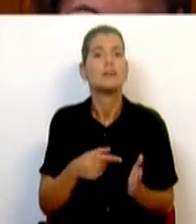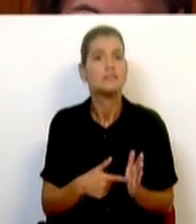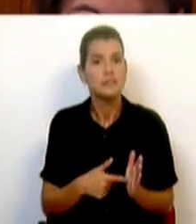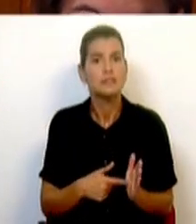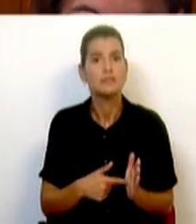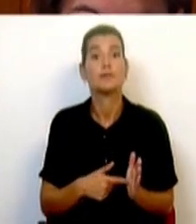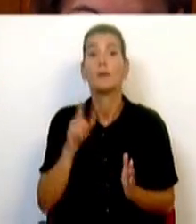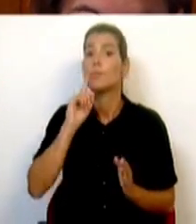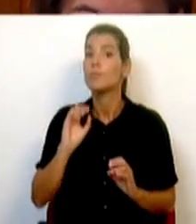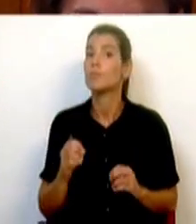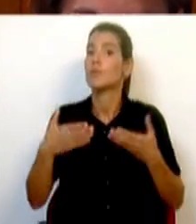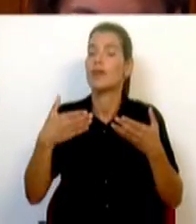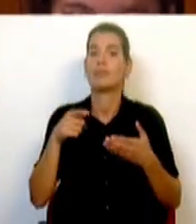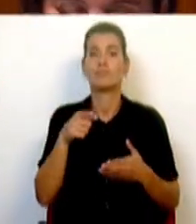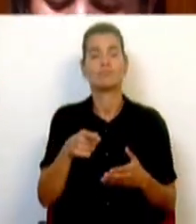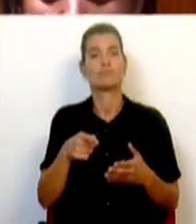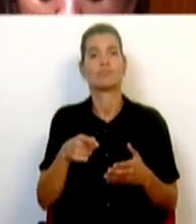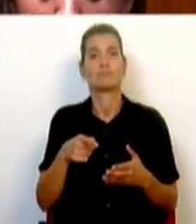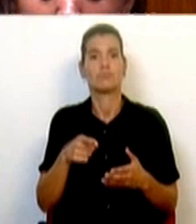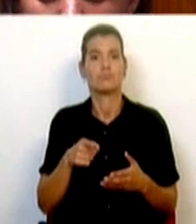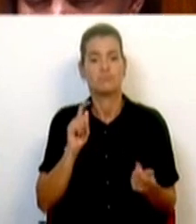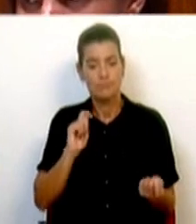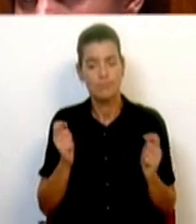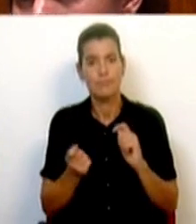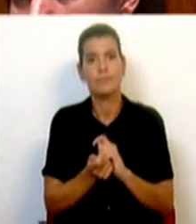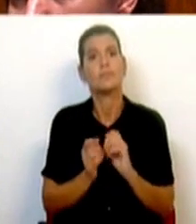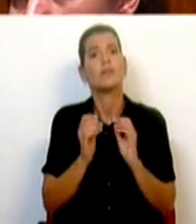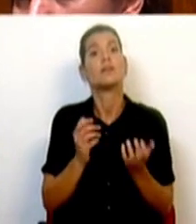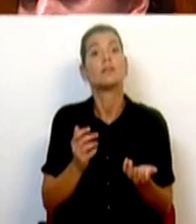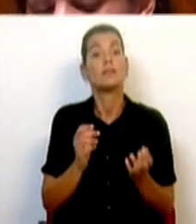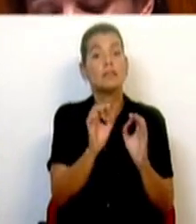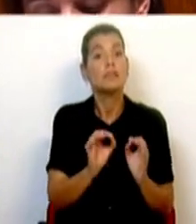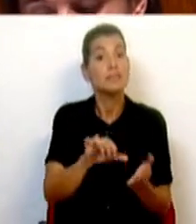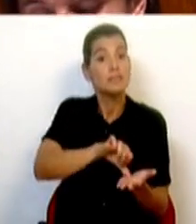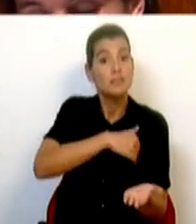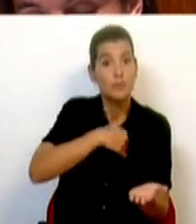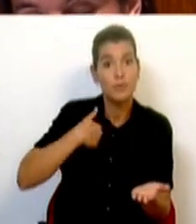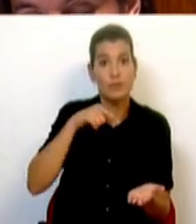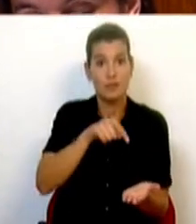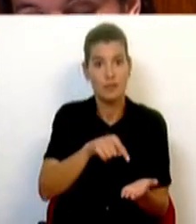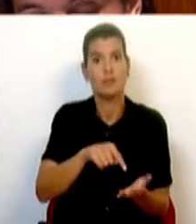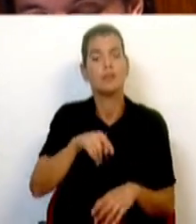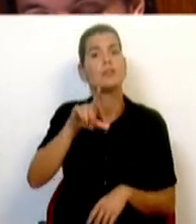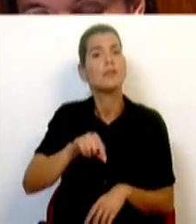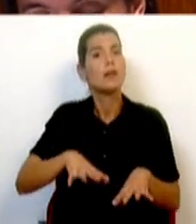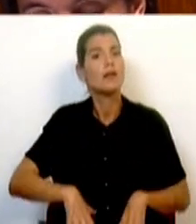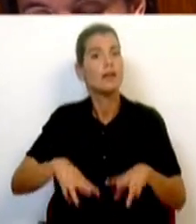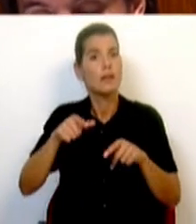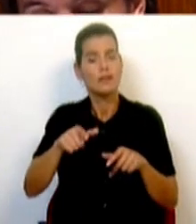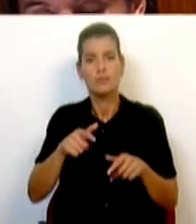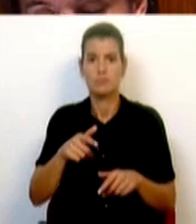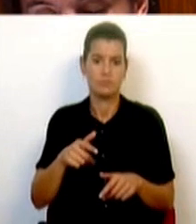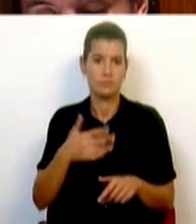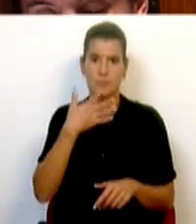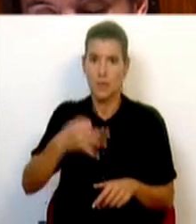precisamente como prioritário a estruturação dos cuidados de saúde primários e o desenvolvimento da dedicação